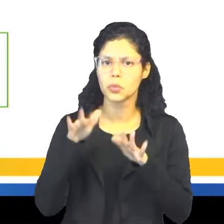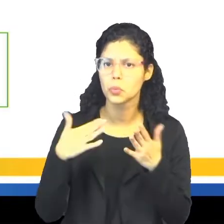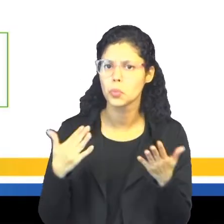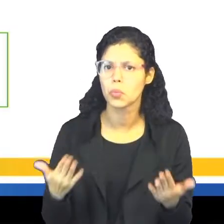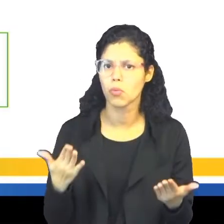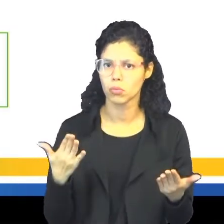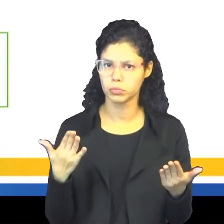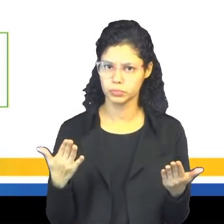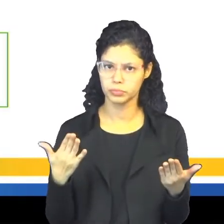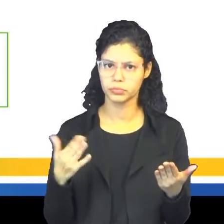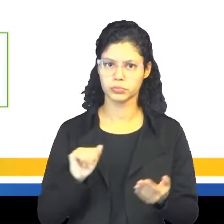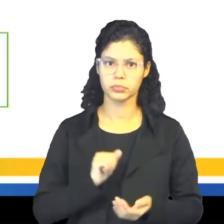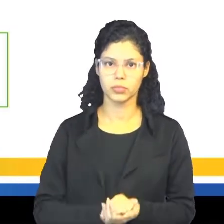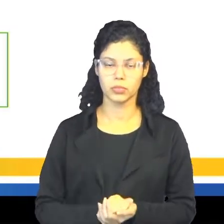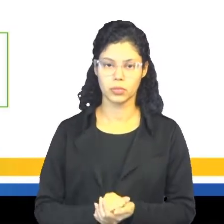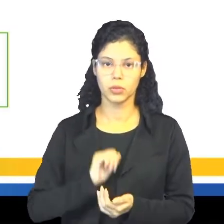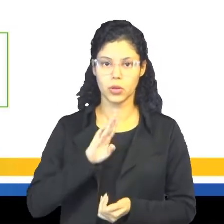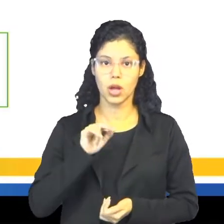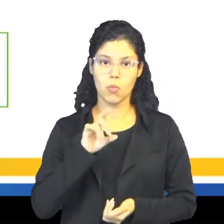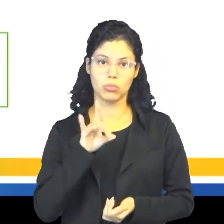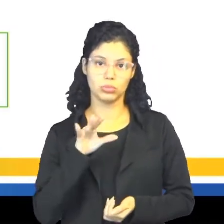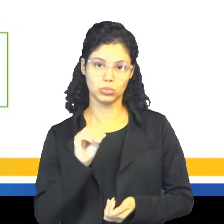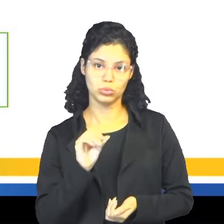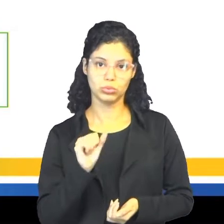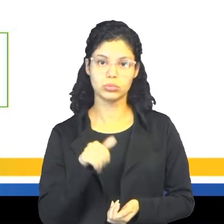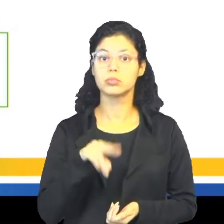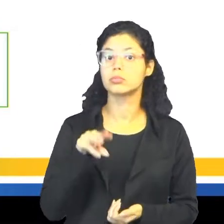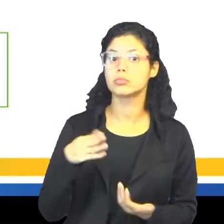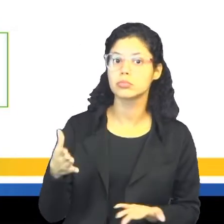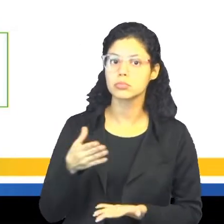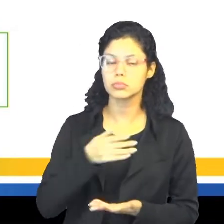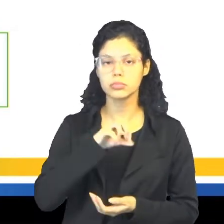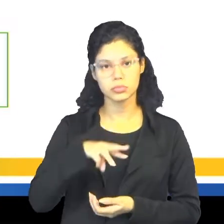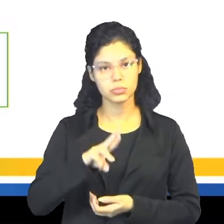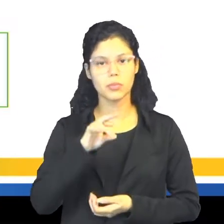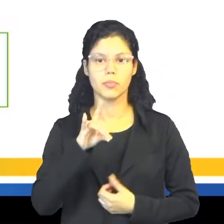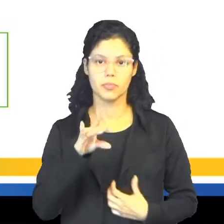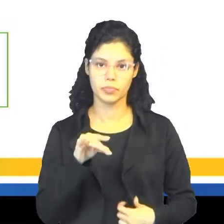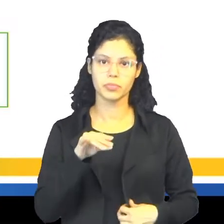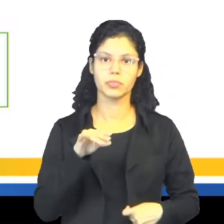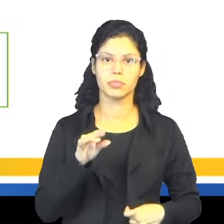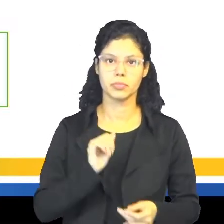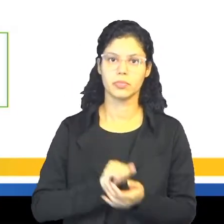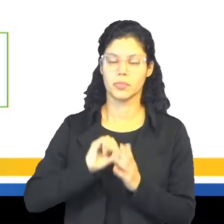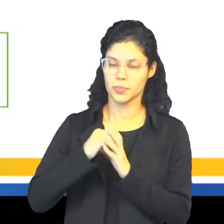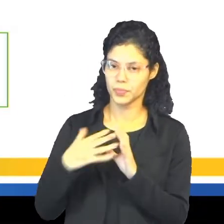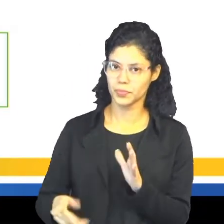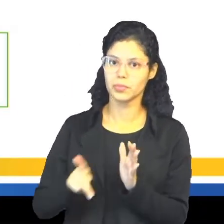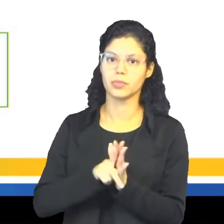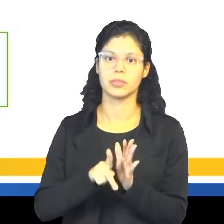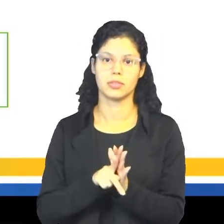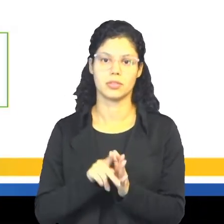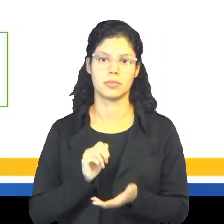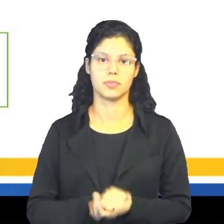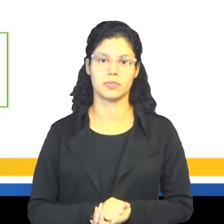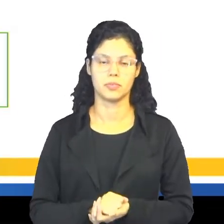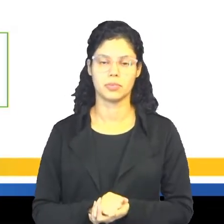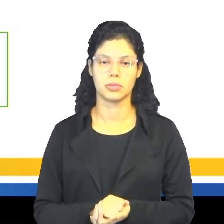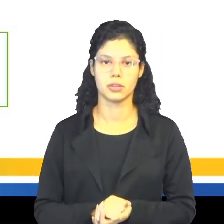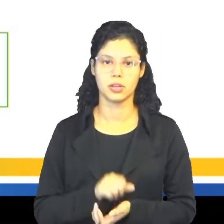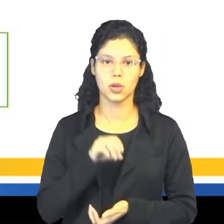cidades na primeira frase eu tenho bondoso quem é bondoso Marcos Então essa característica de Marcos